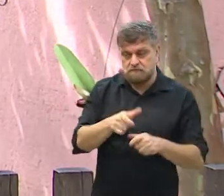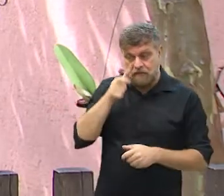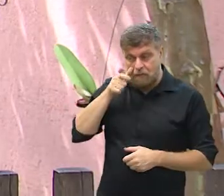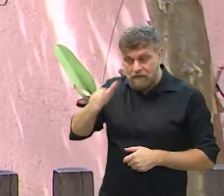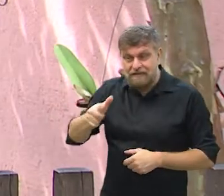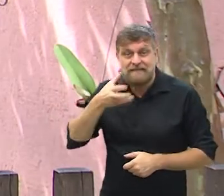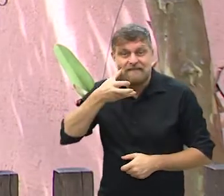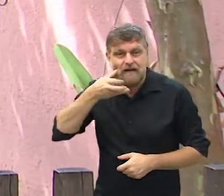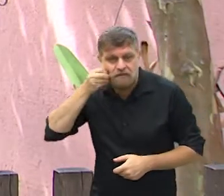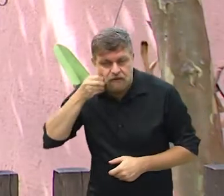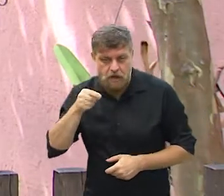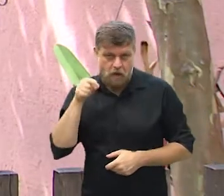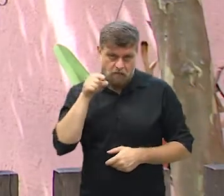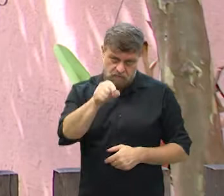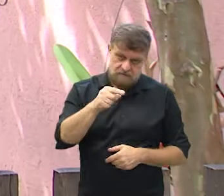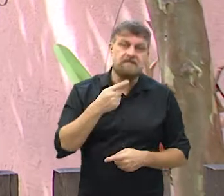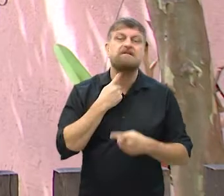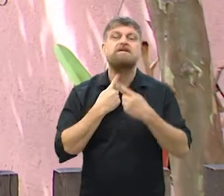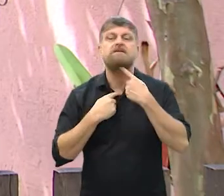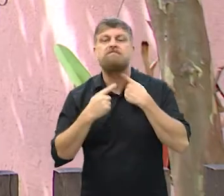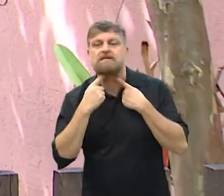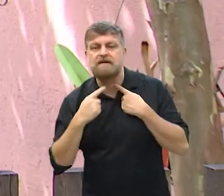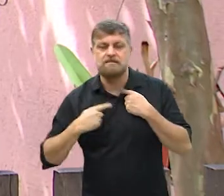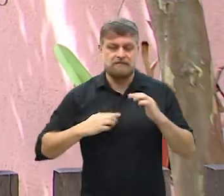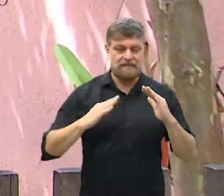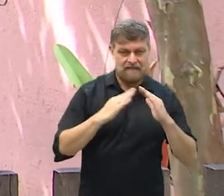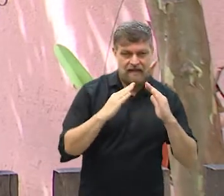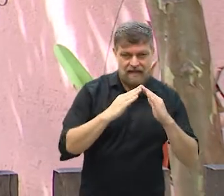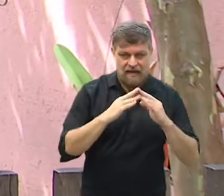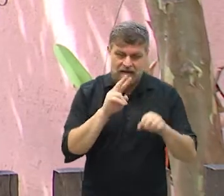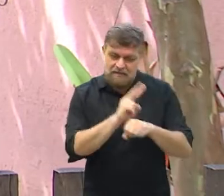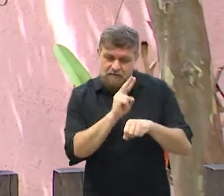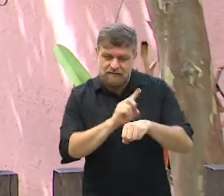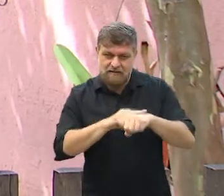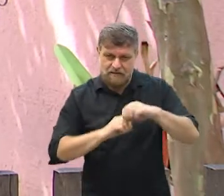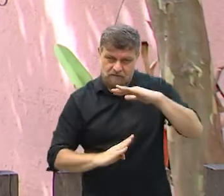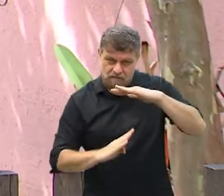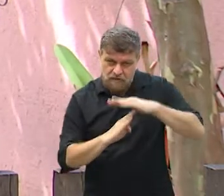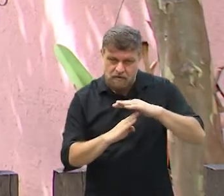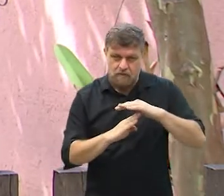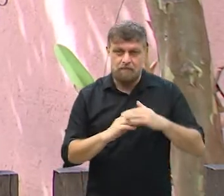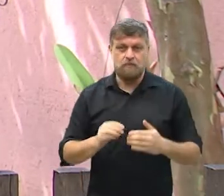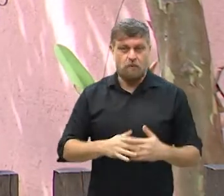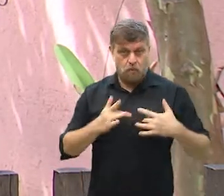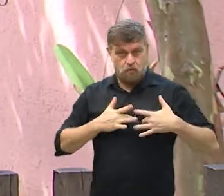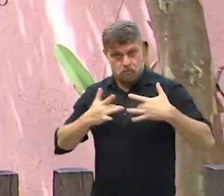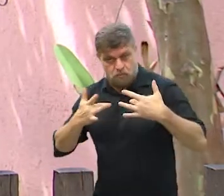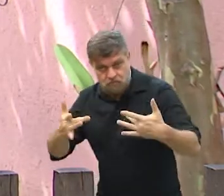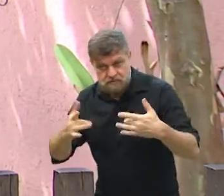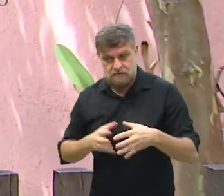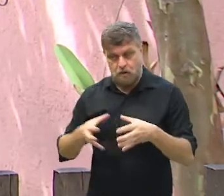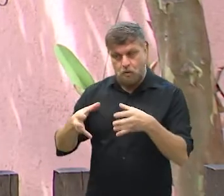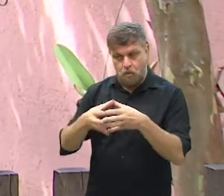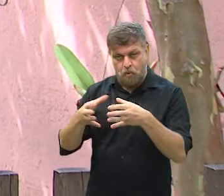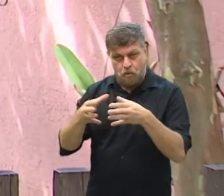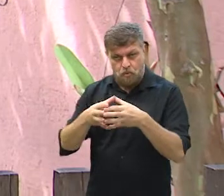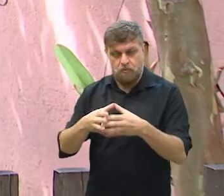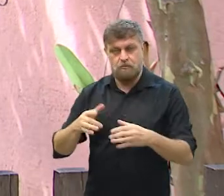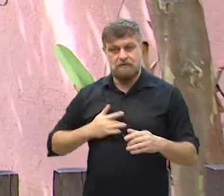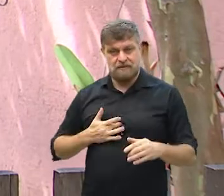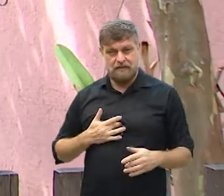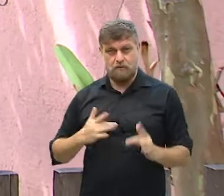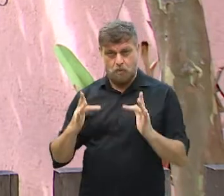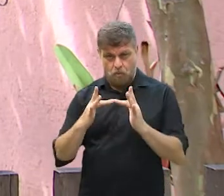Aí caso você queira ajudar a como lar temporário ou com doações ou quiser comprar o trabalho da ONG o nosso